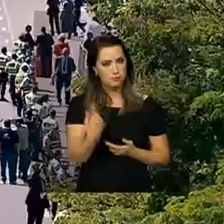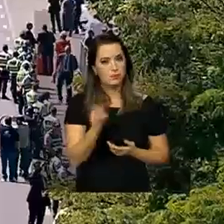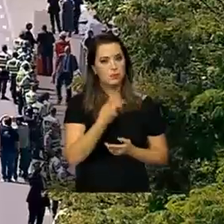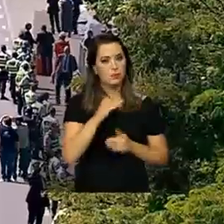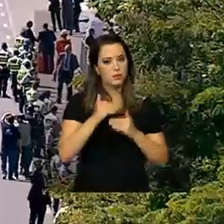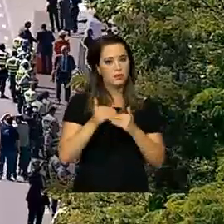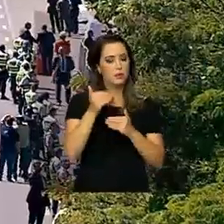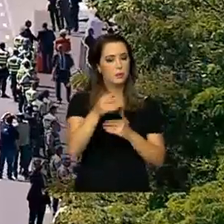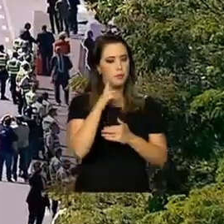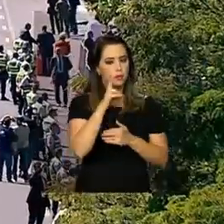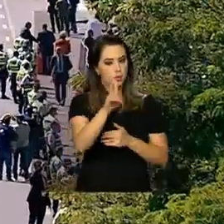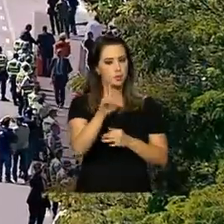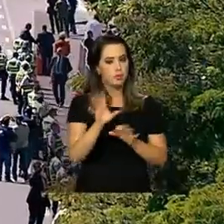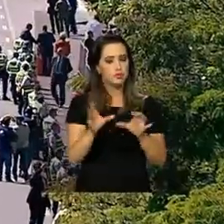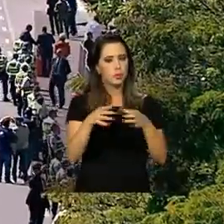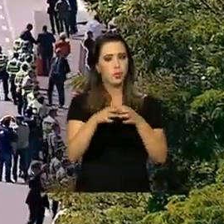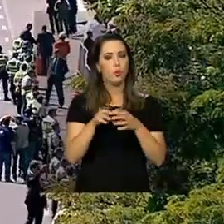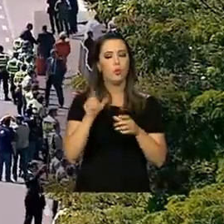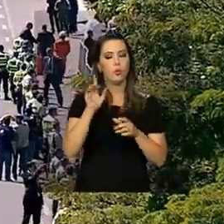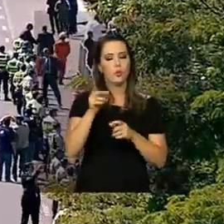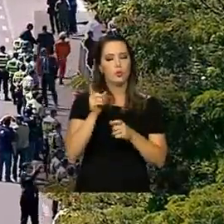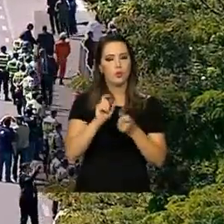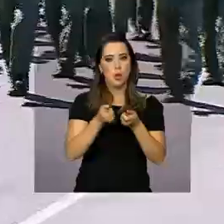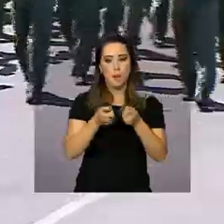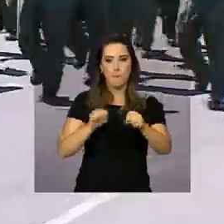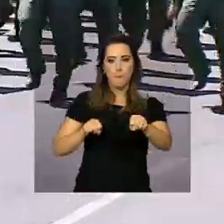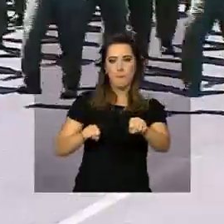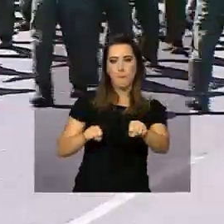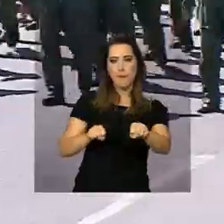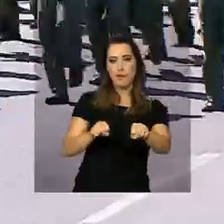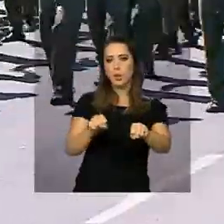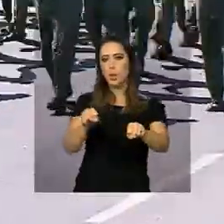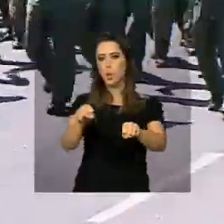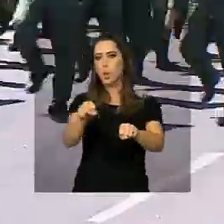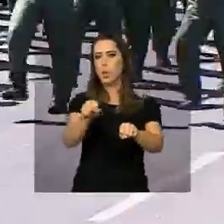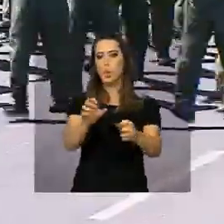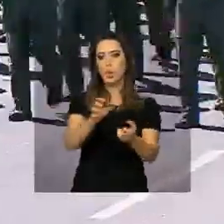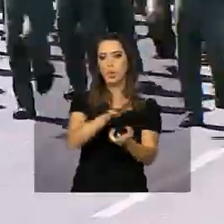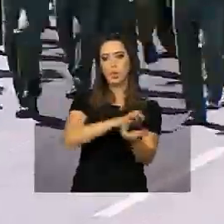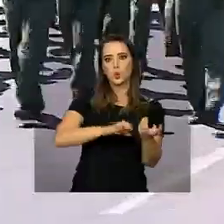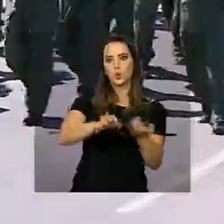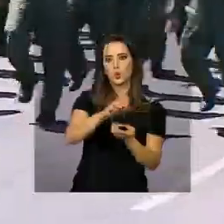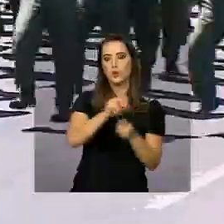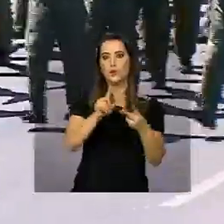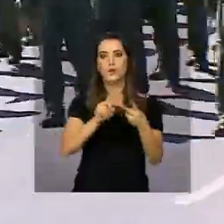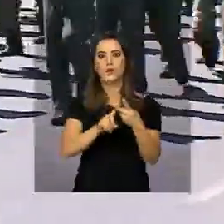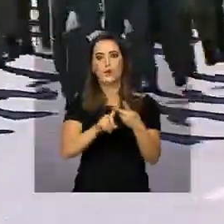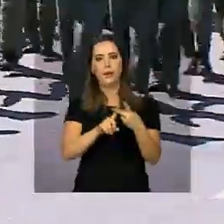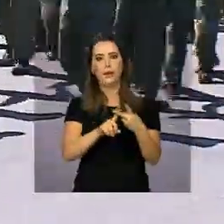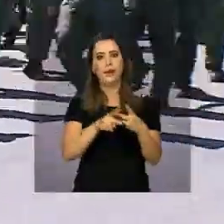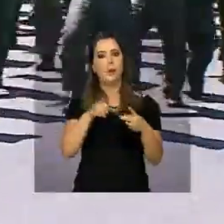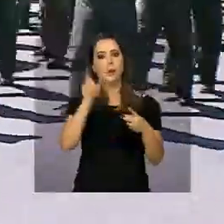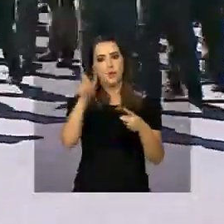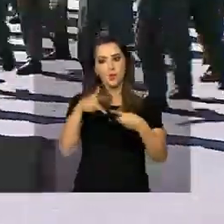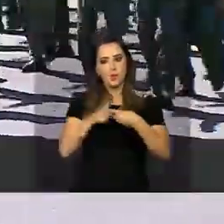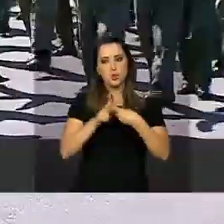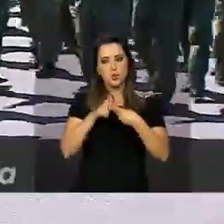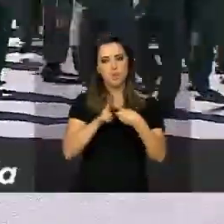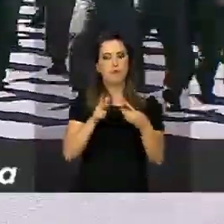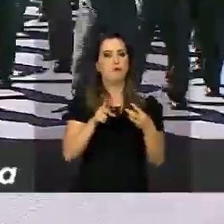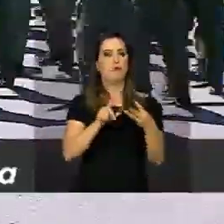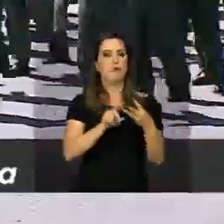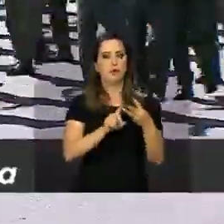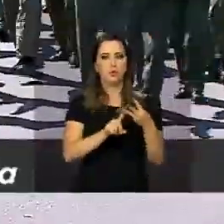visualizando o grupamento de aeronavegantes. São pilotos de combate, mecânicos de voo, comissários, profissionais de saúde, todos